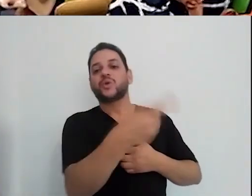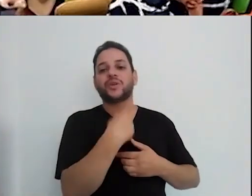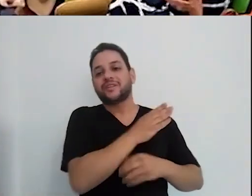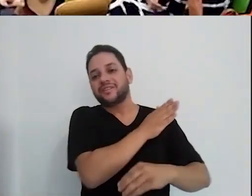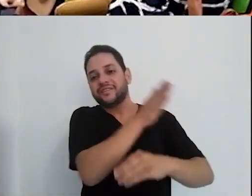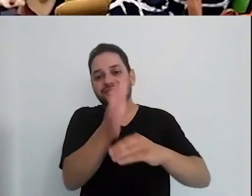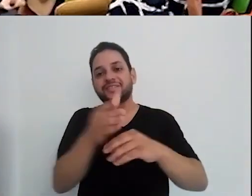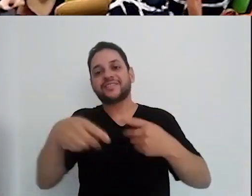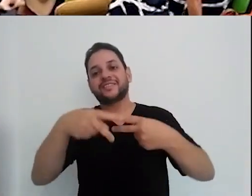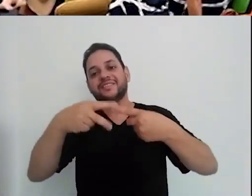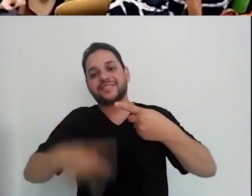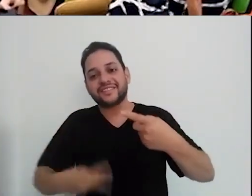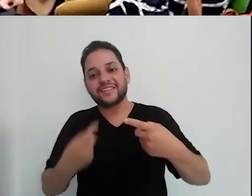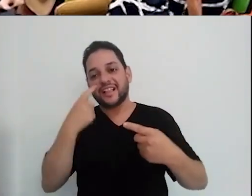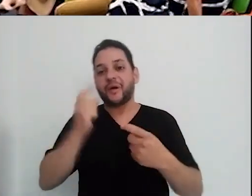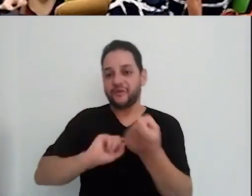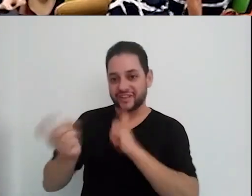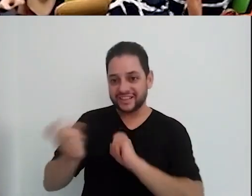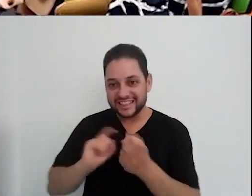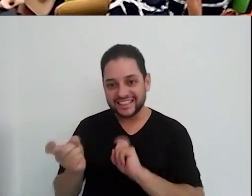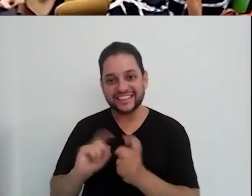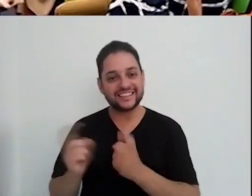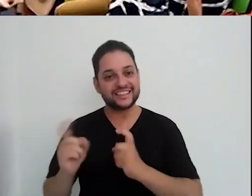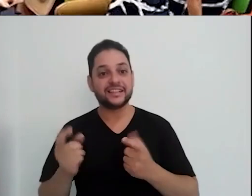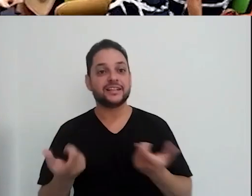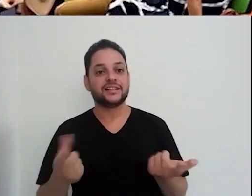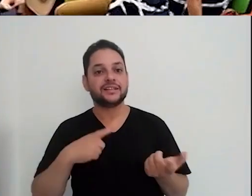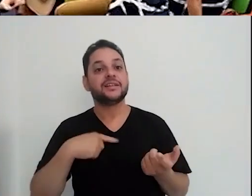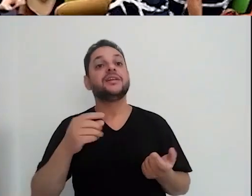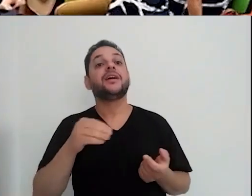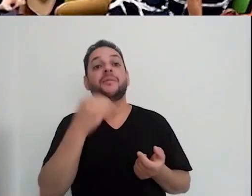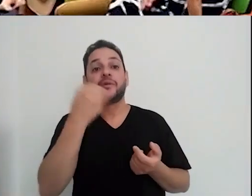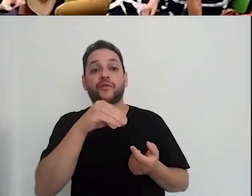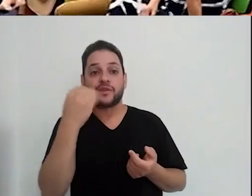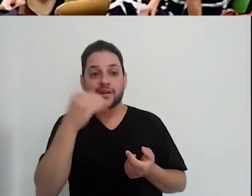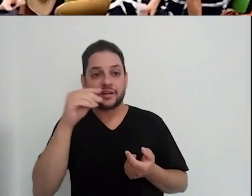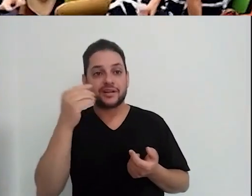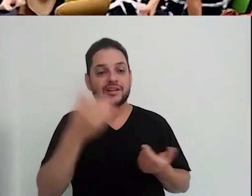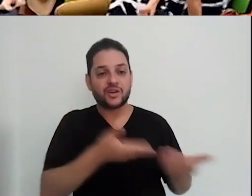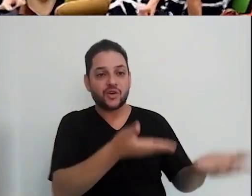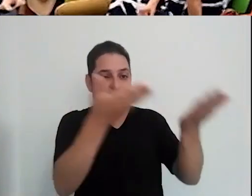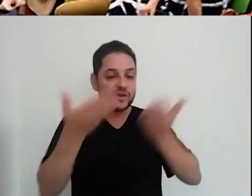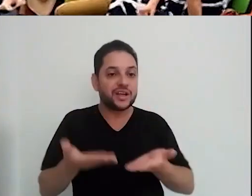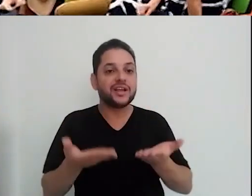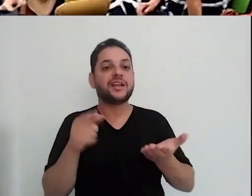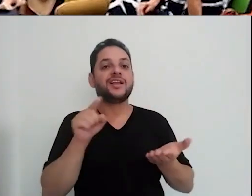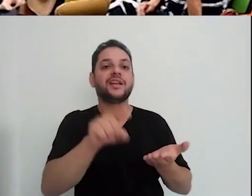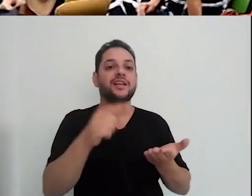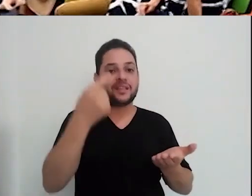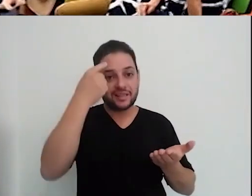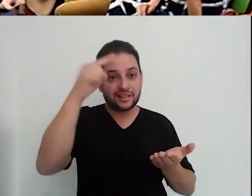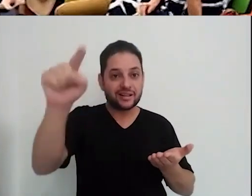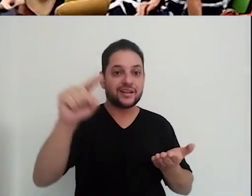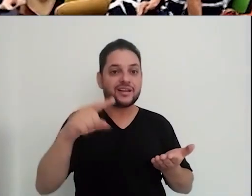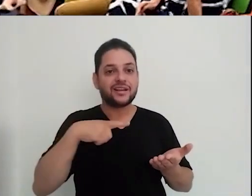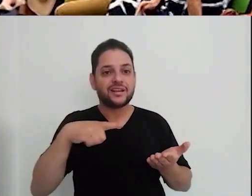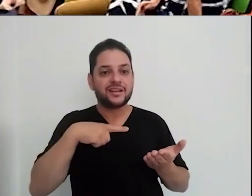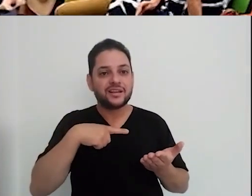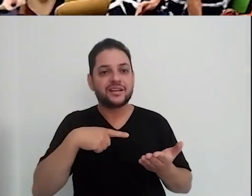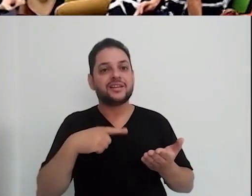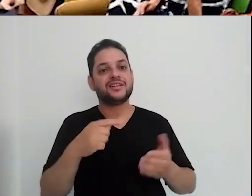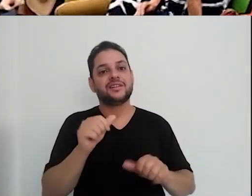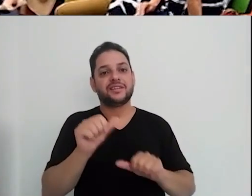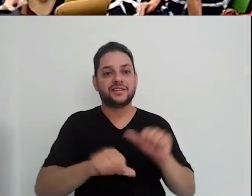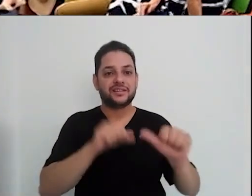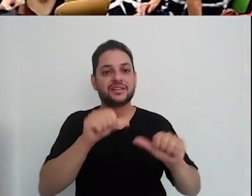seus problemas para a gente discutir. E aí, já até aproveito e já faço um convite, dentro daquela ideia de melhorar, que é uma coisa também mesmo que me